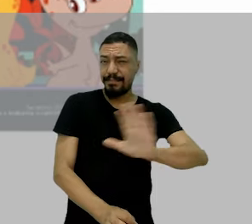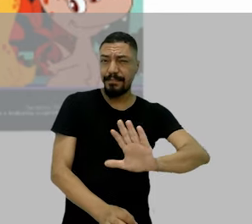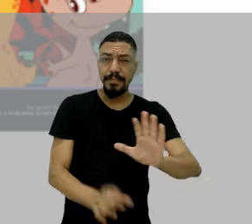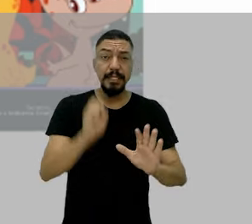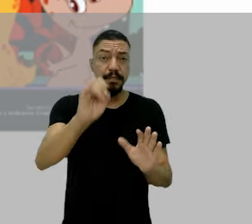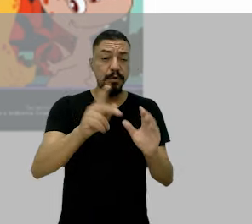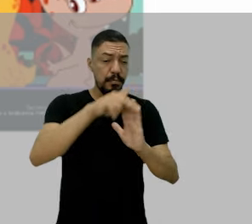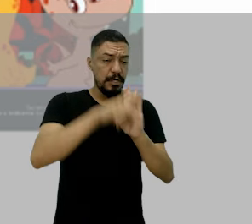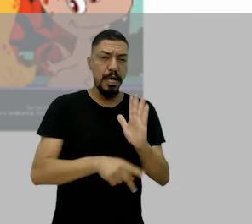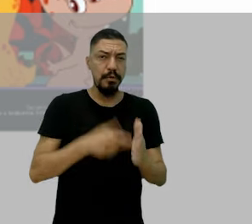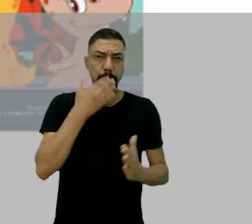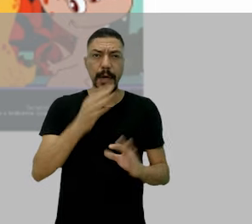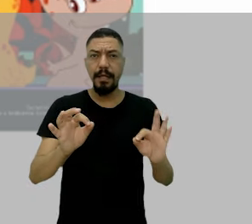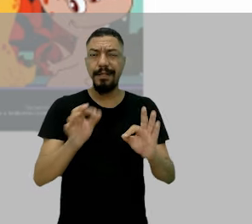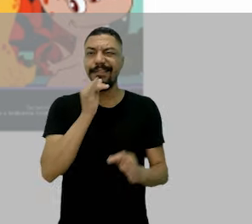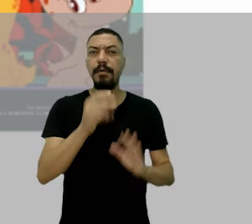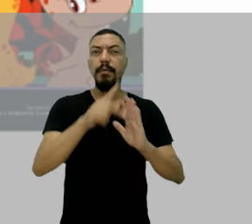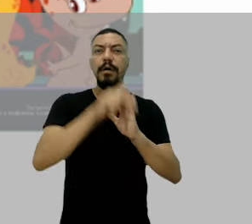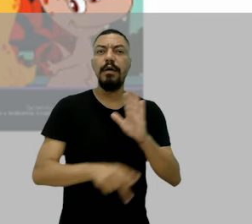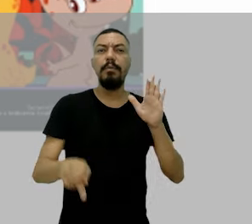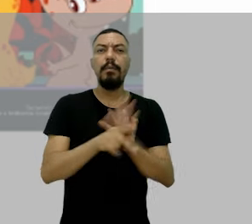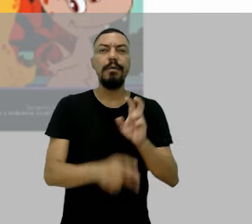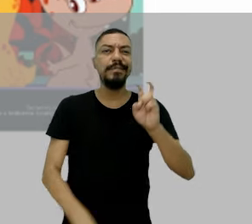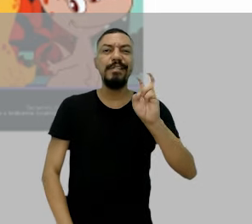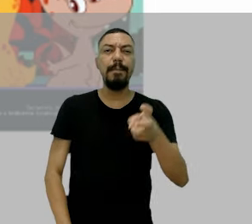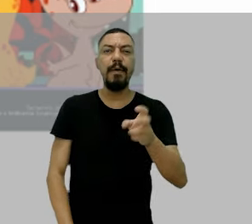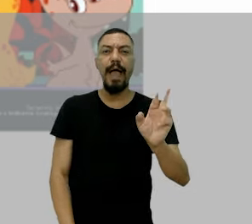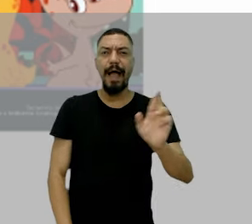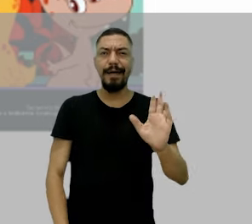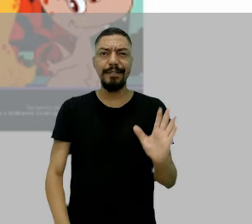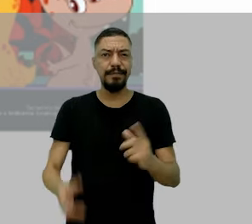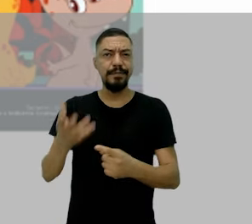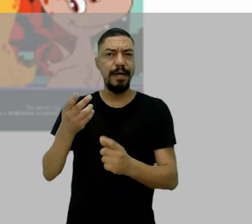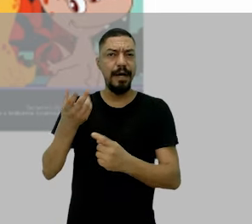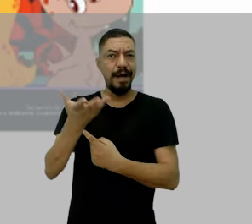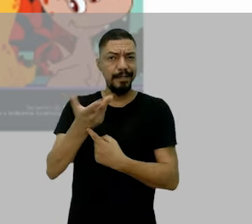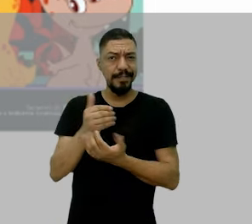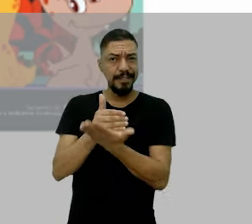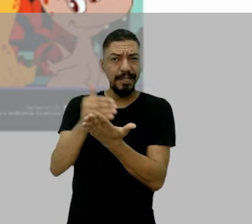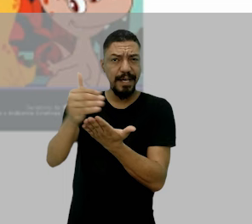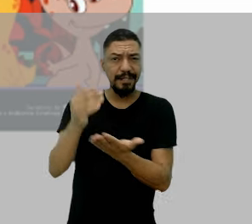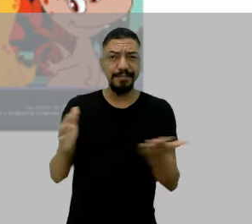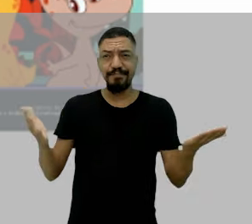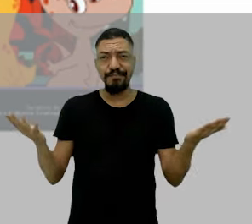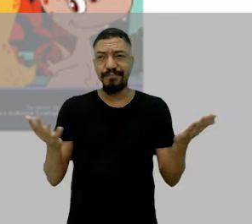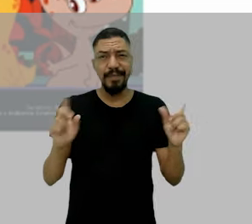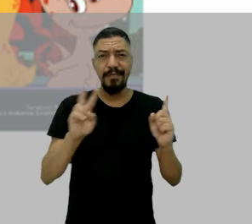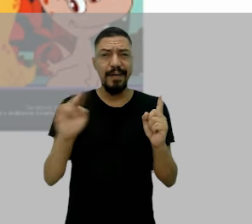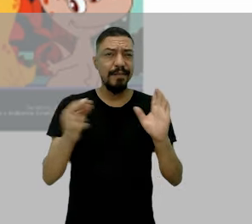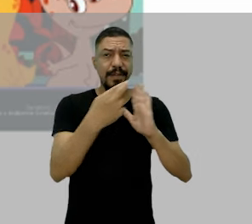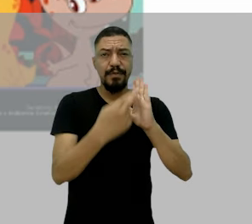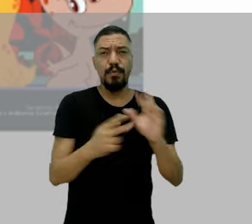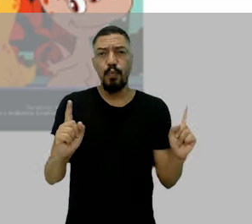não pedir. Por exemplo, um projeto de R$5.000 de artistas iniciantes vai ser curtinho.